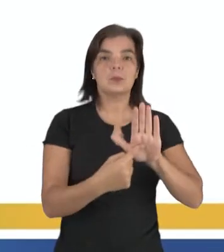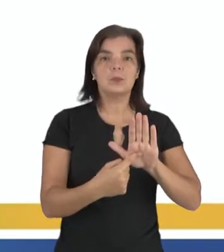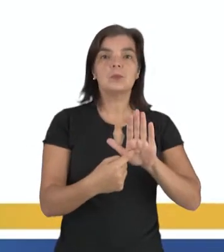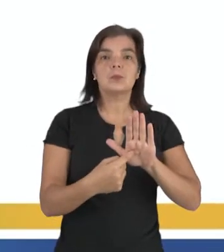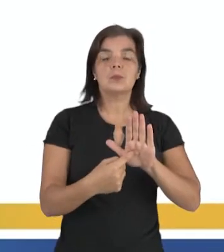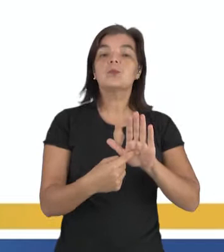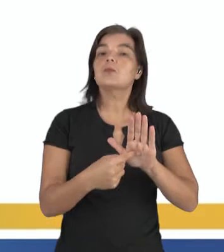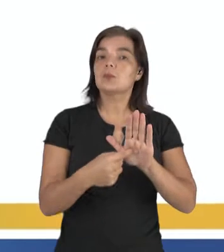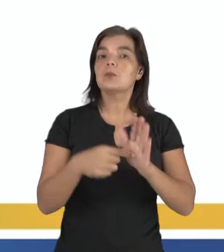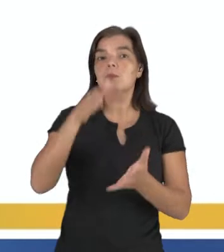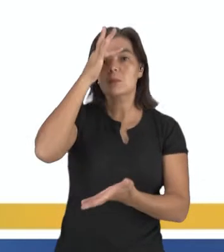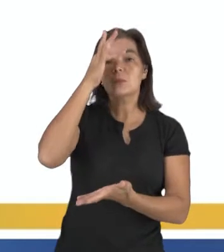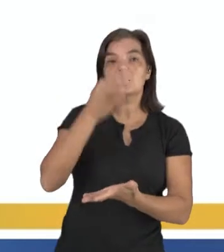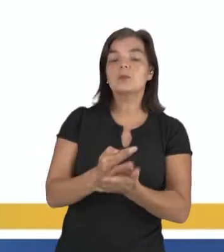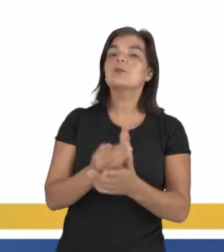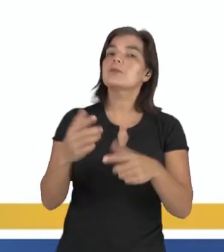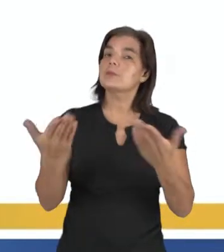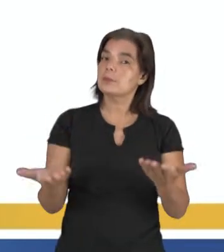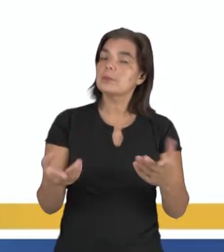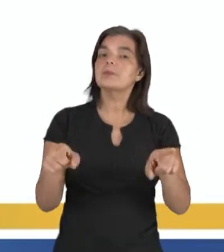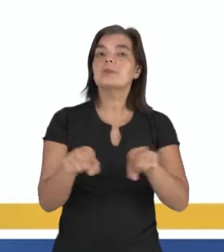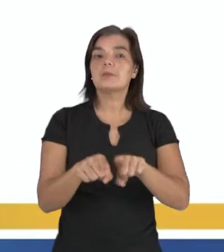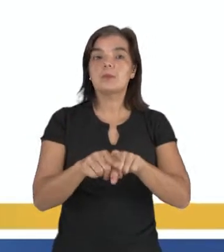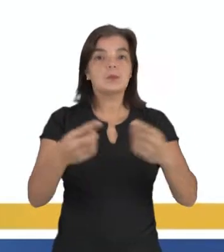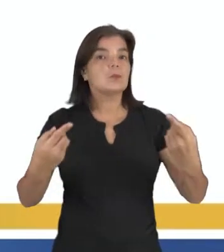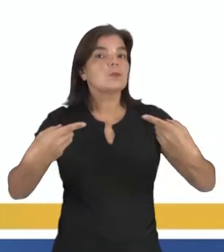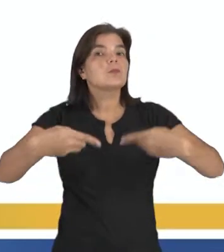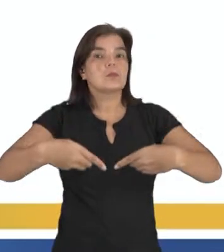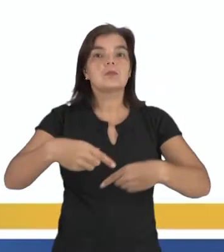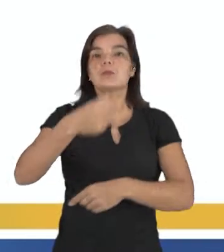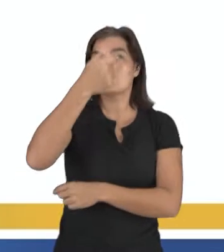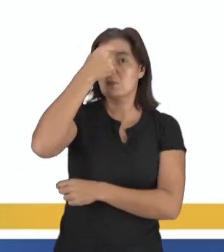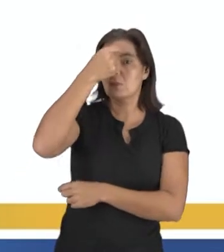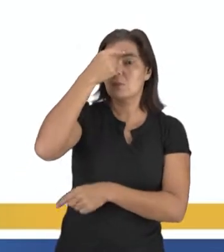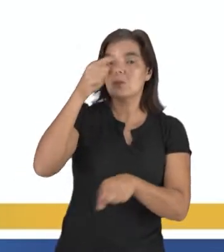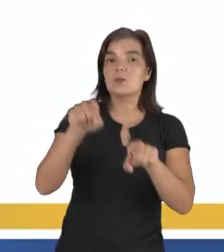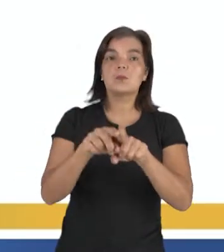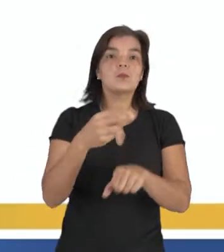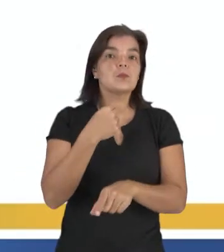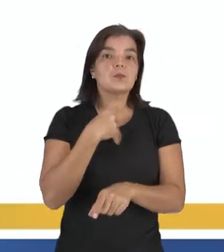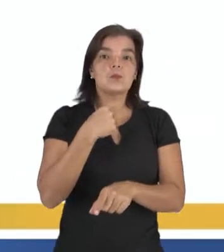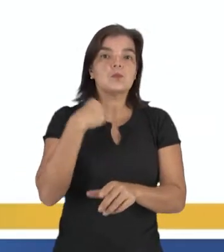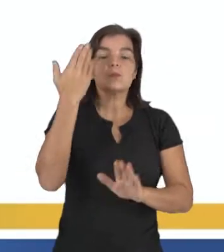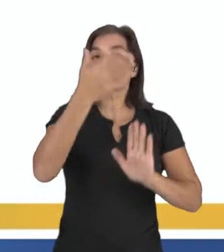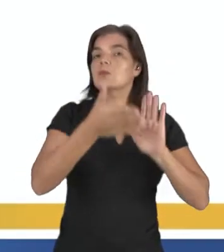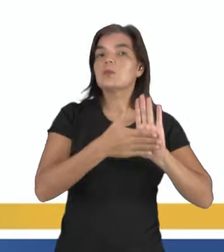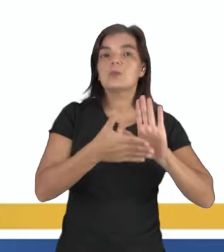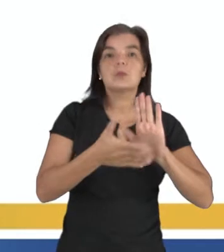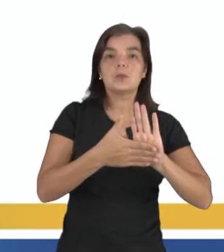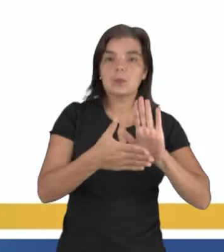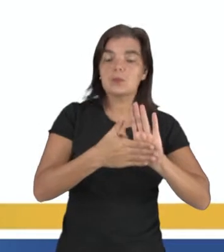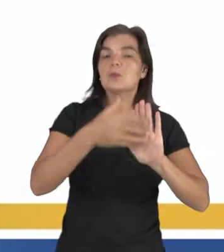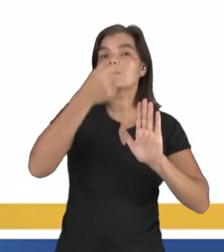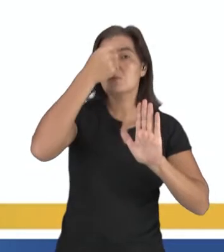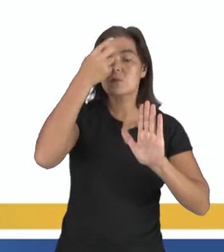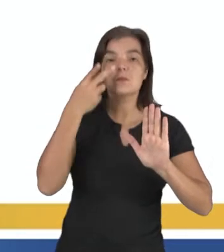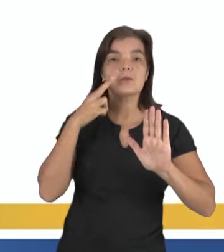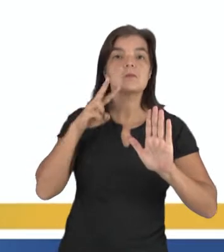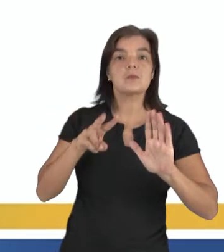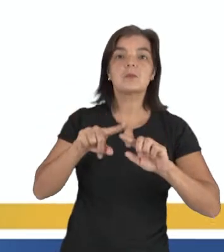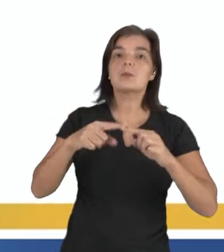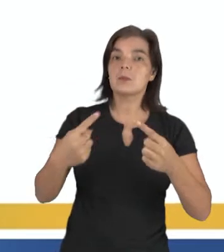revelada pelos mistérios da fé, mesmo que isso desafie a razão, que não se possa comprovar racionalmente